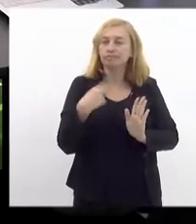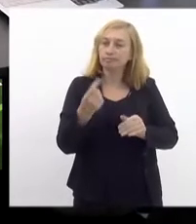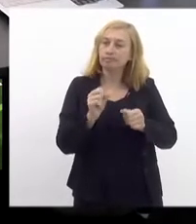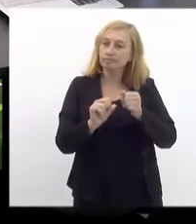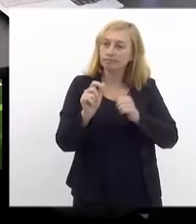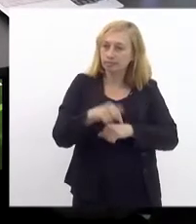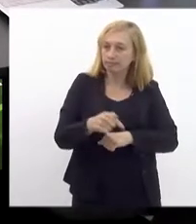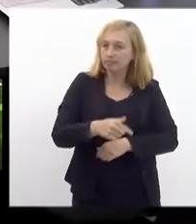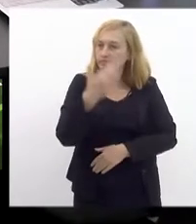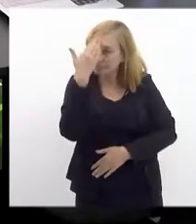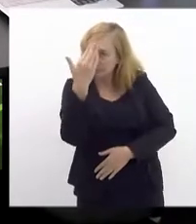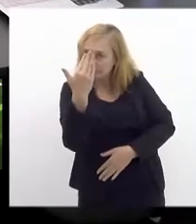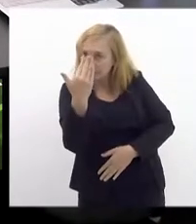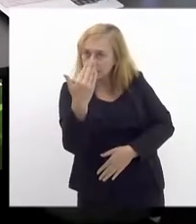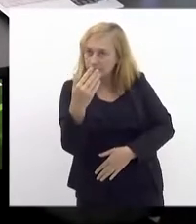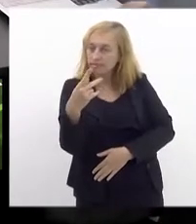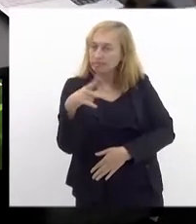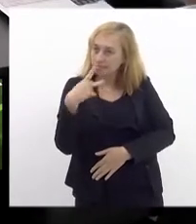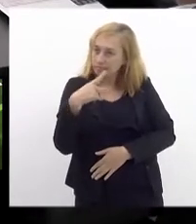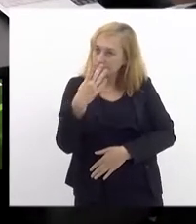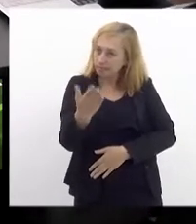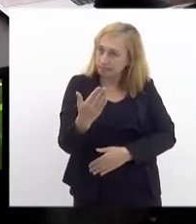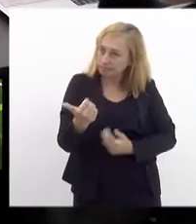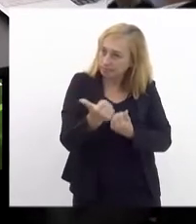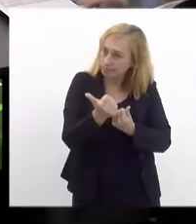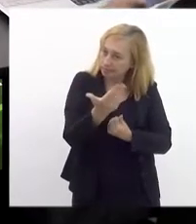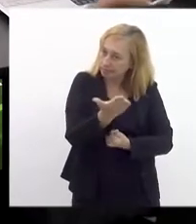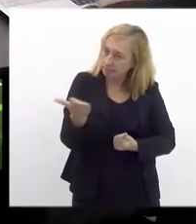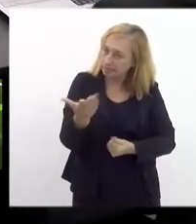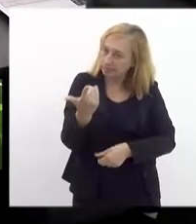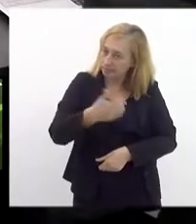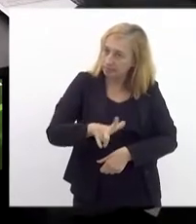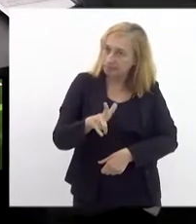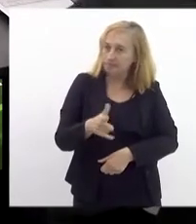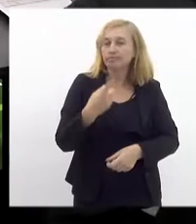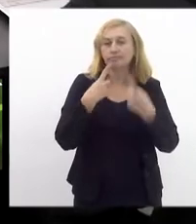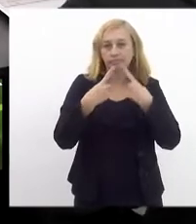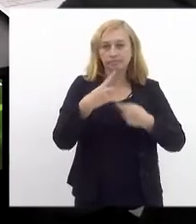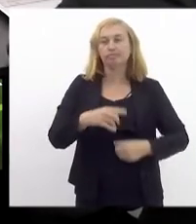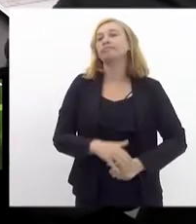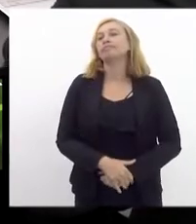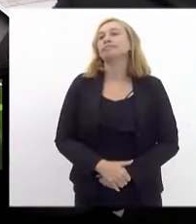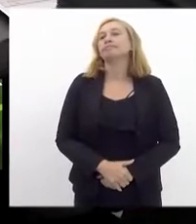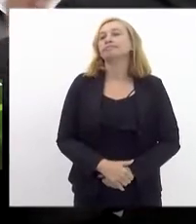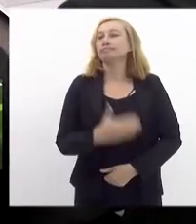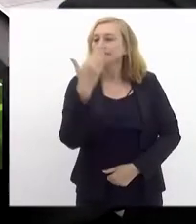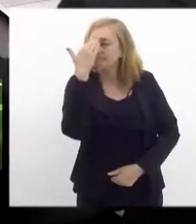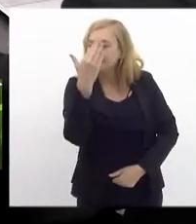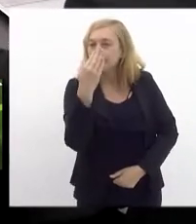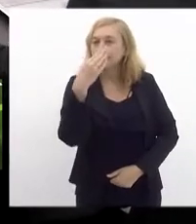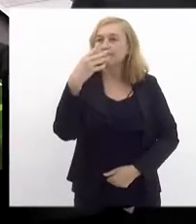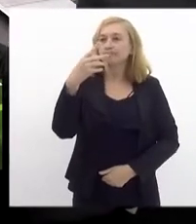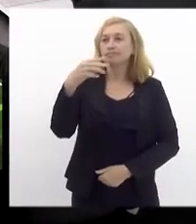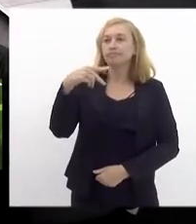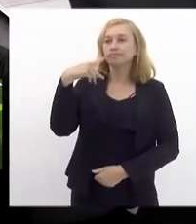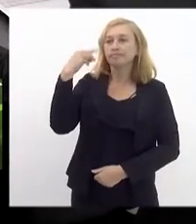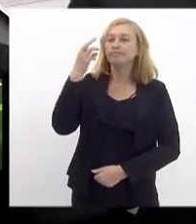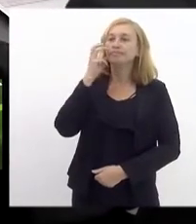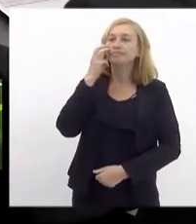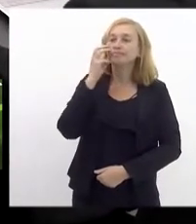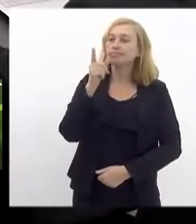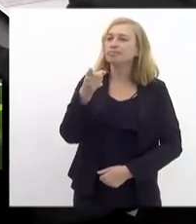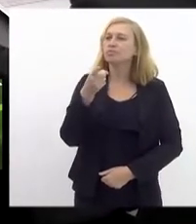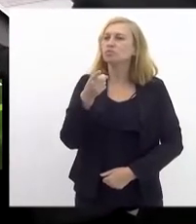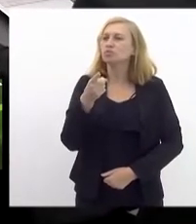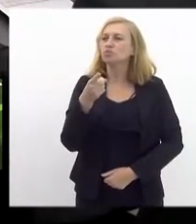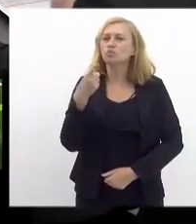Ildeu, obrigado por tudo. Você tem a palavra. É um prazer contar com você mais uma vez nesse debate. Obrigado, Valdec. Acho que o áudio do Ildeu